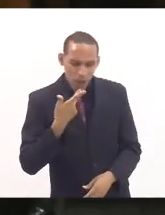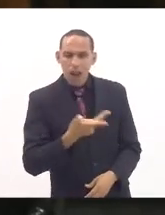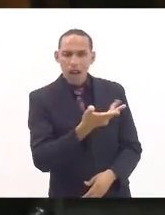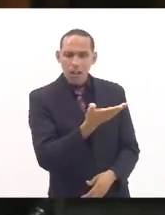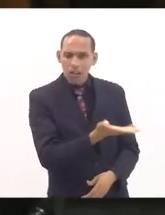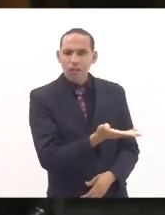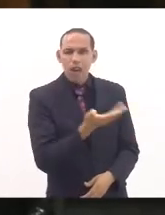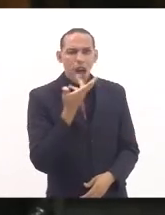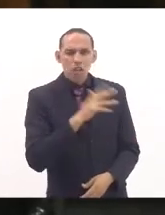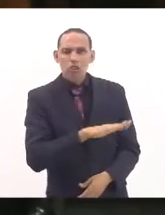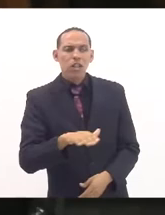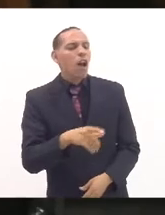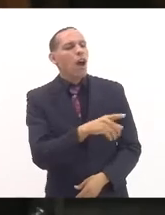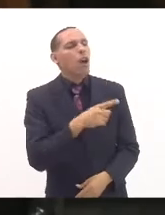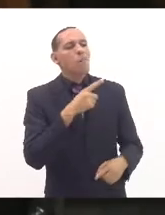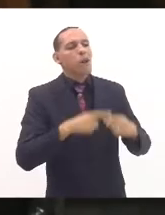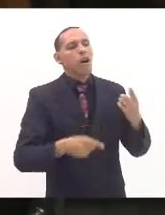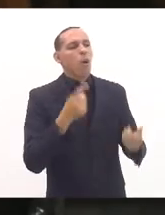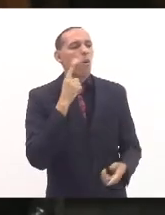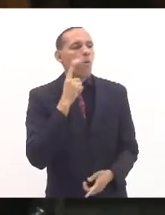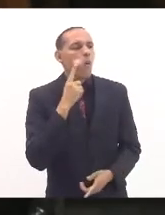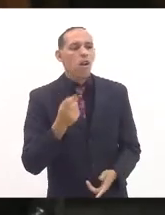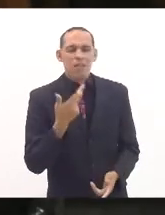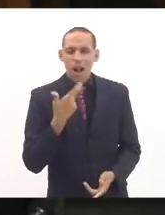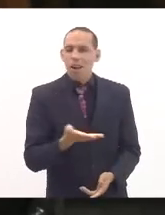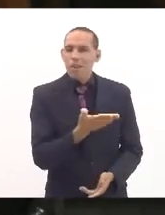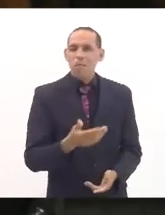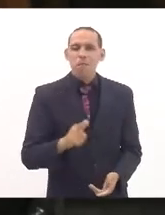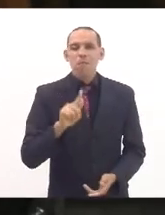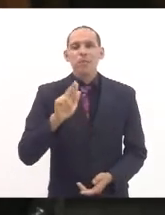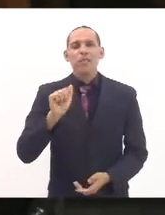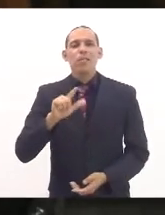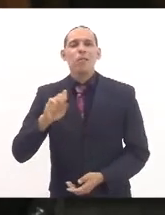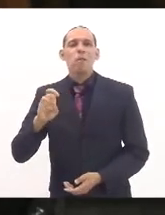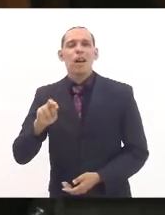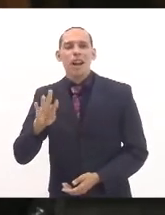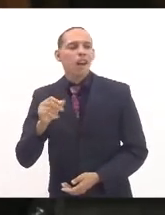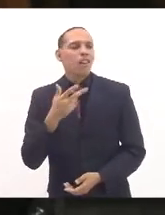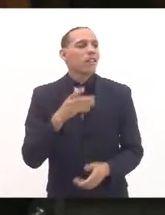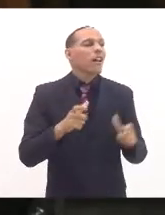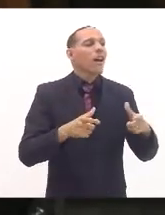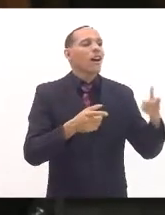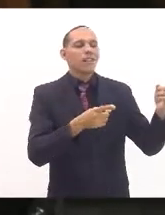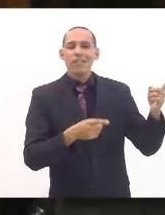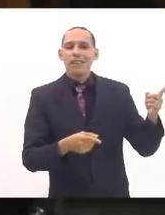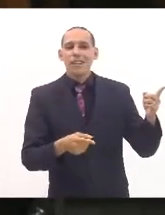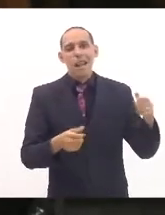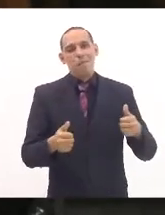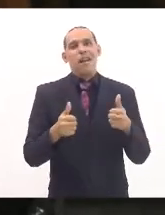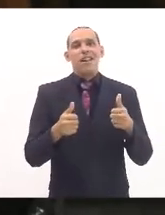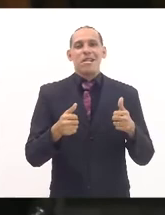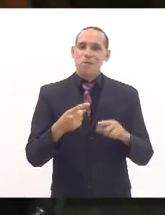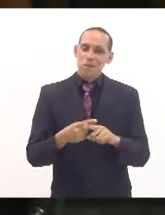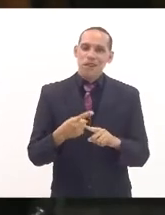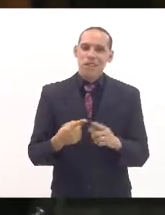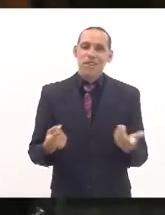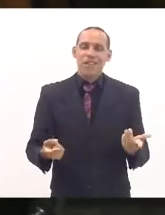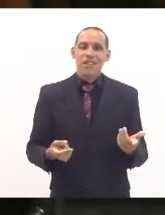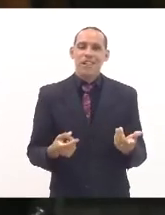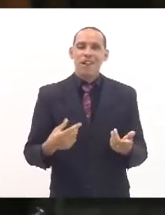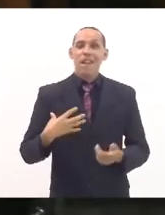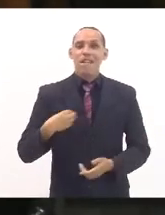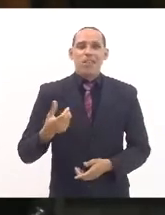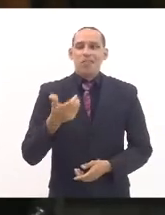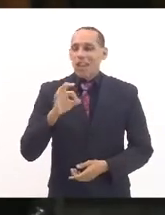Fala isso para uma criança. Fala uma criança que ela não vai poder mais comer bala. Gilberto, cadê o Márcio Gilberto? Acho que o Gilberto vai ser um dos beneficiados. Até porque o Gilberto tem 10,